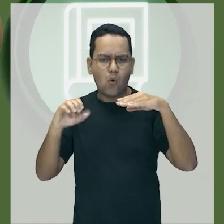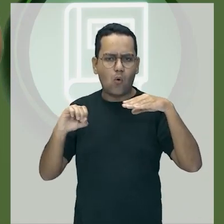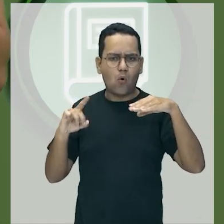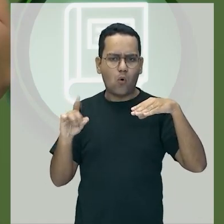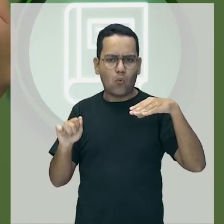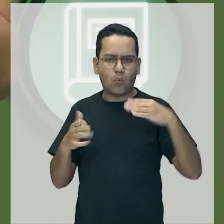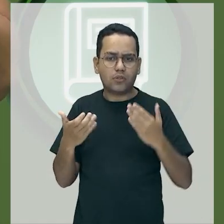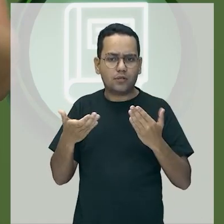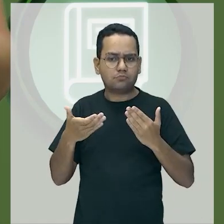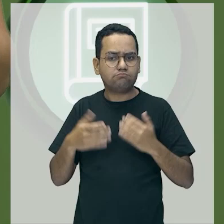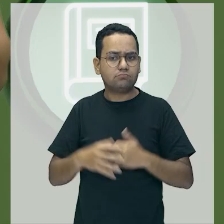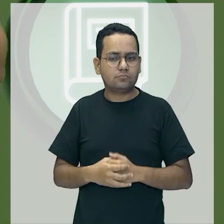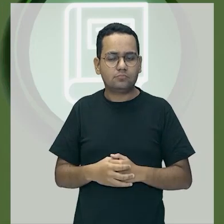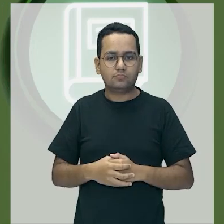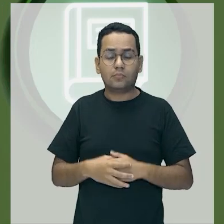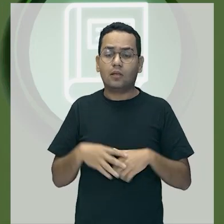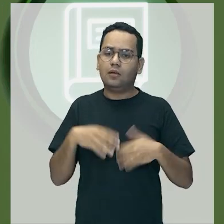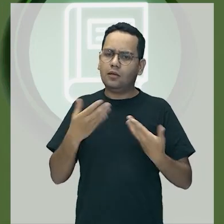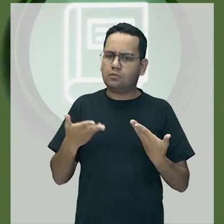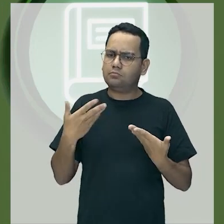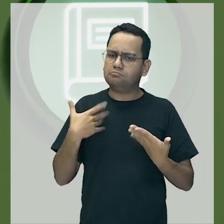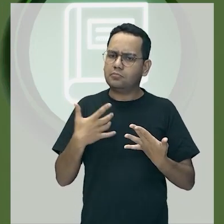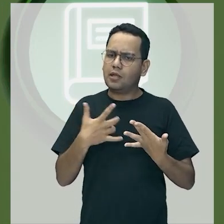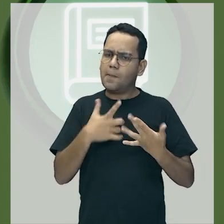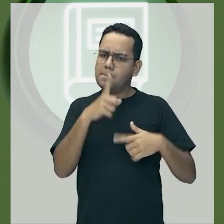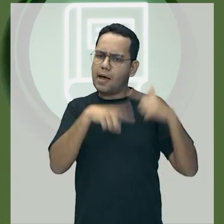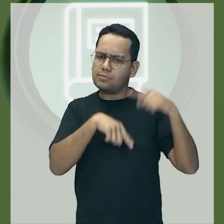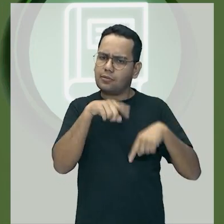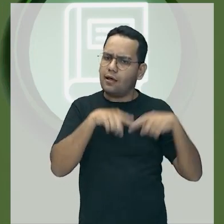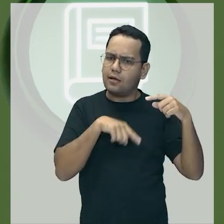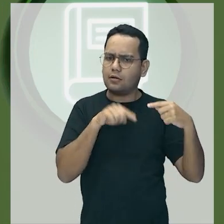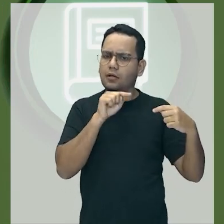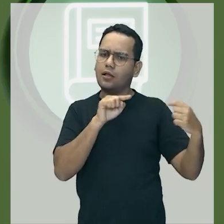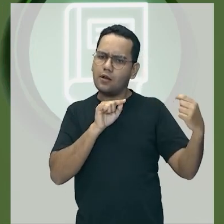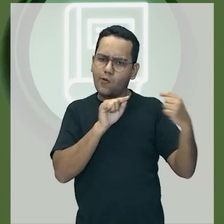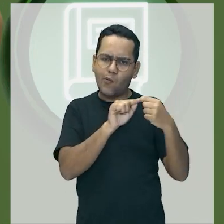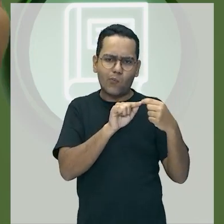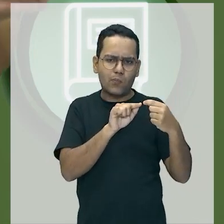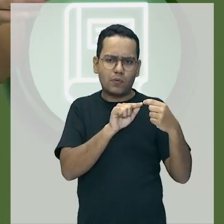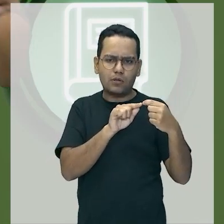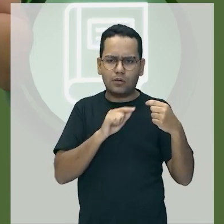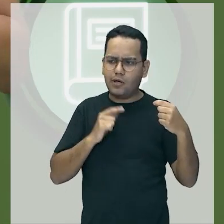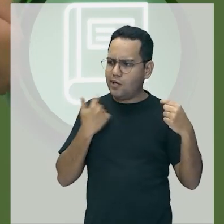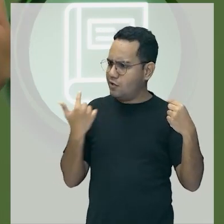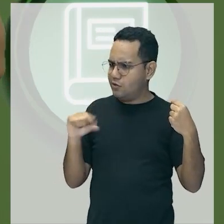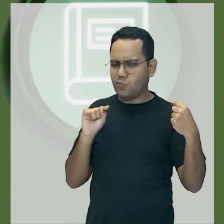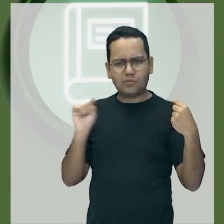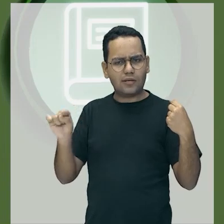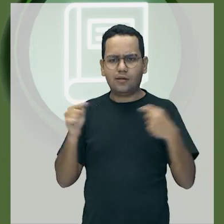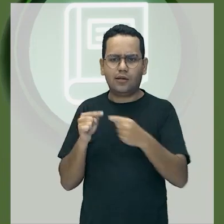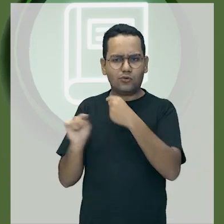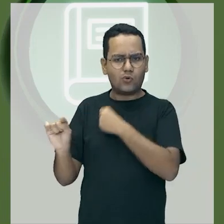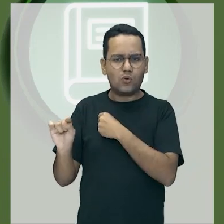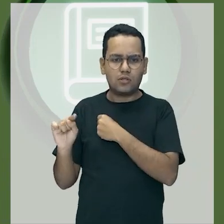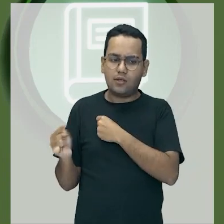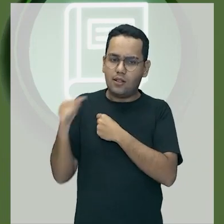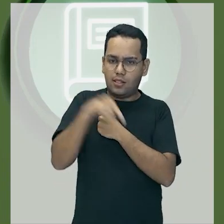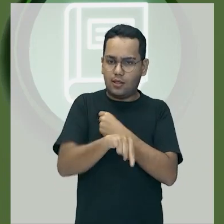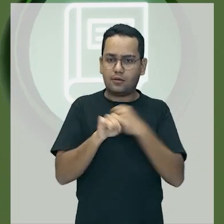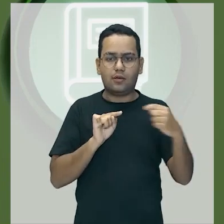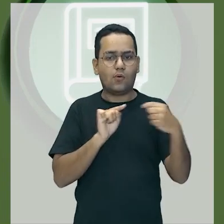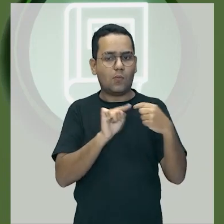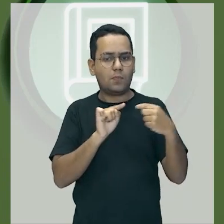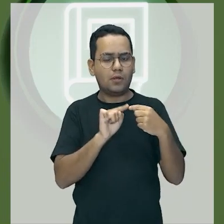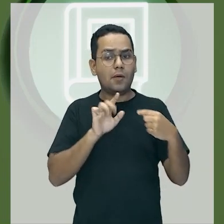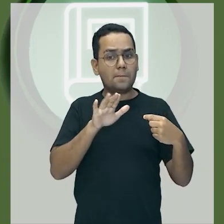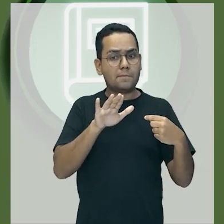uma matéria, então ele tem comportamento de matéria. Ele não tem comportamento de onda. É isso que os cientistas